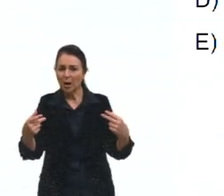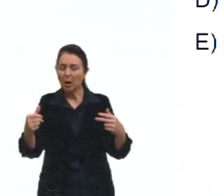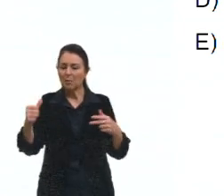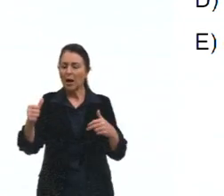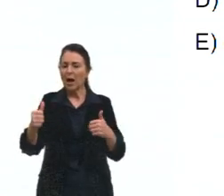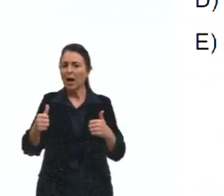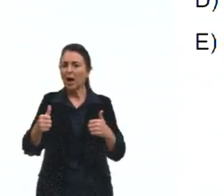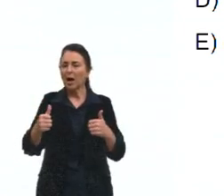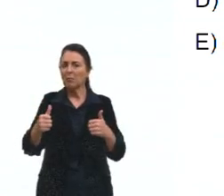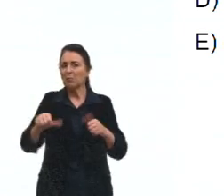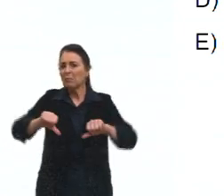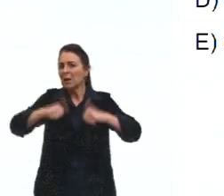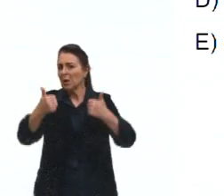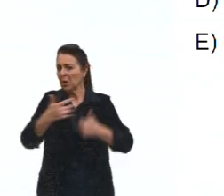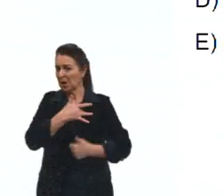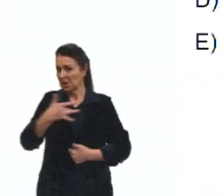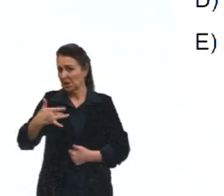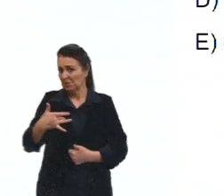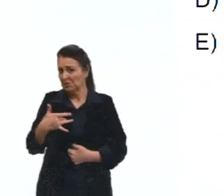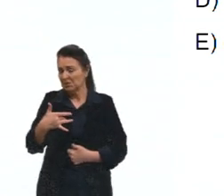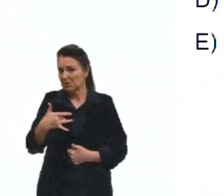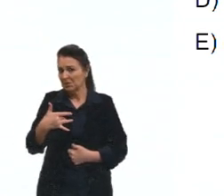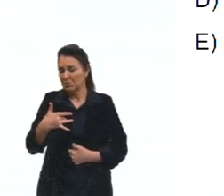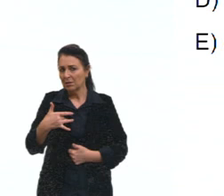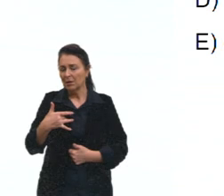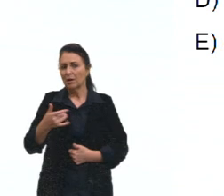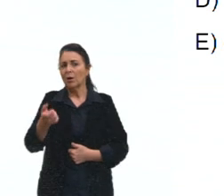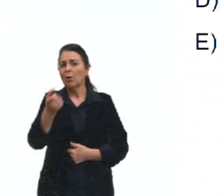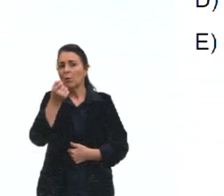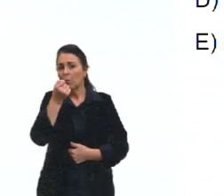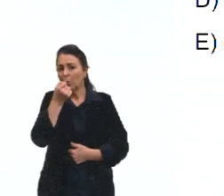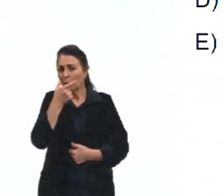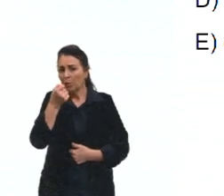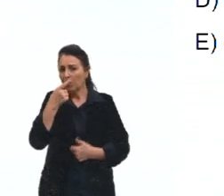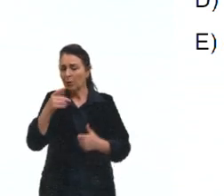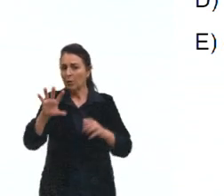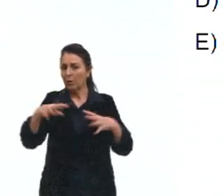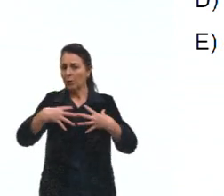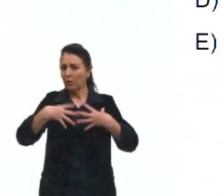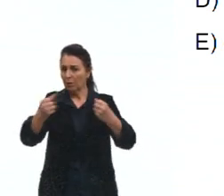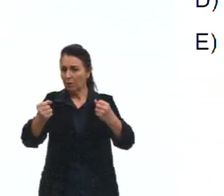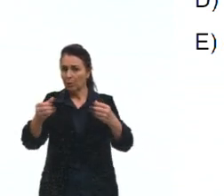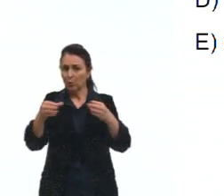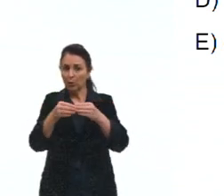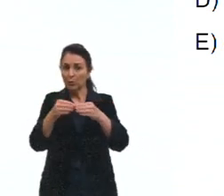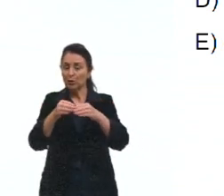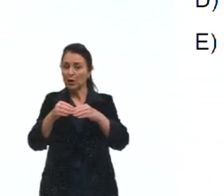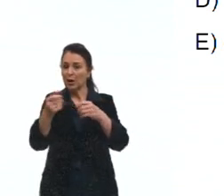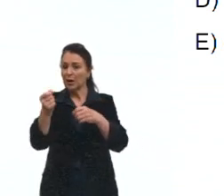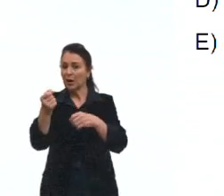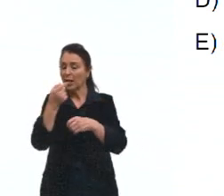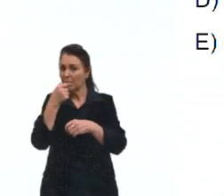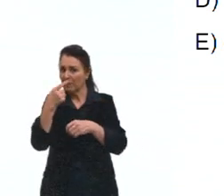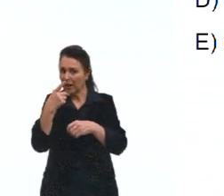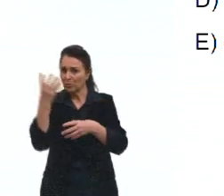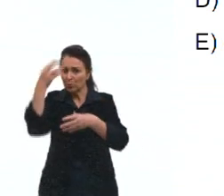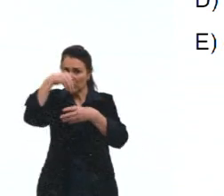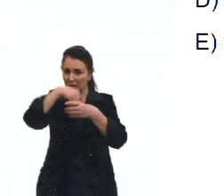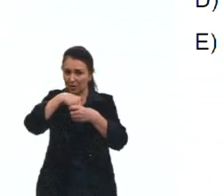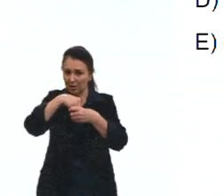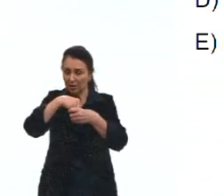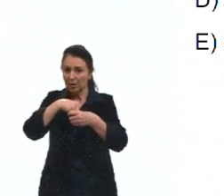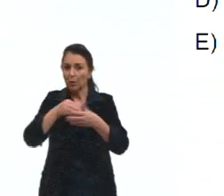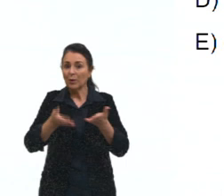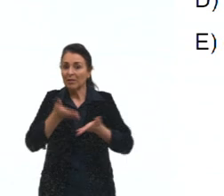possíveis transtornos de saúde os antibióticos são grupos de fármacos inseridos no tratamento de